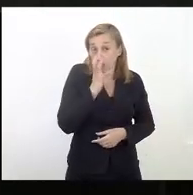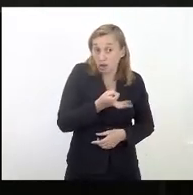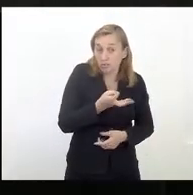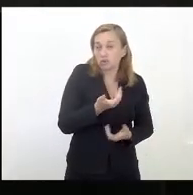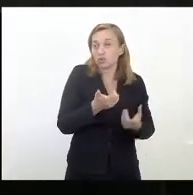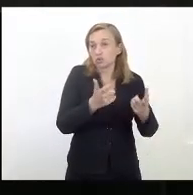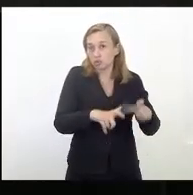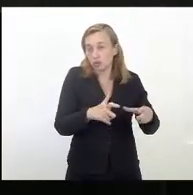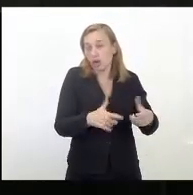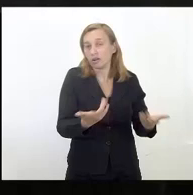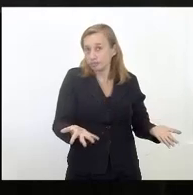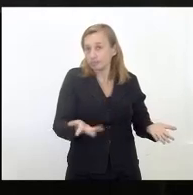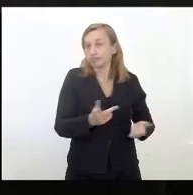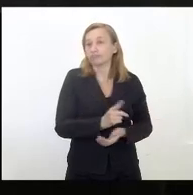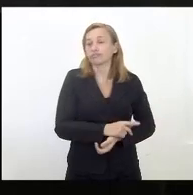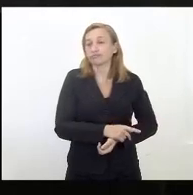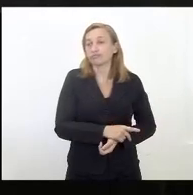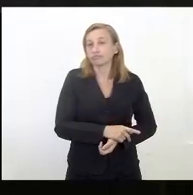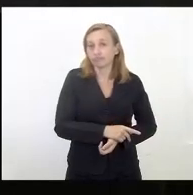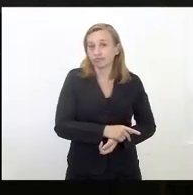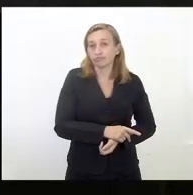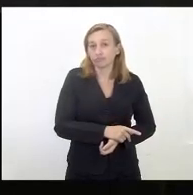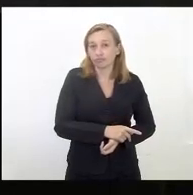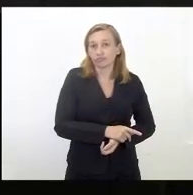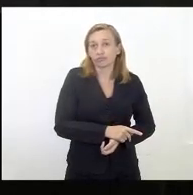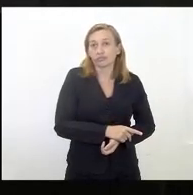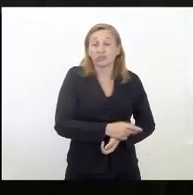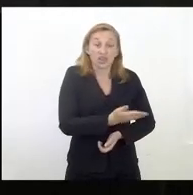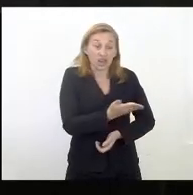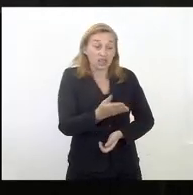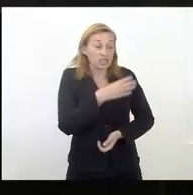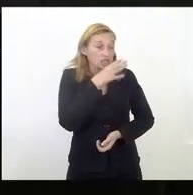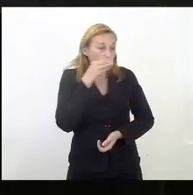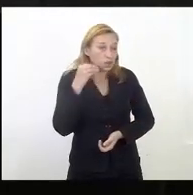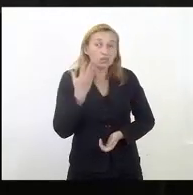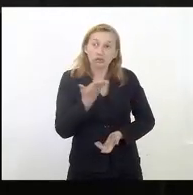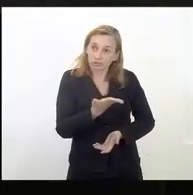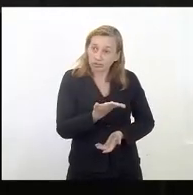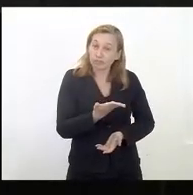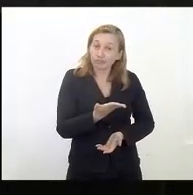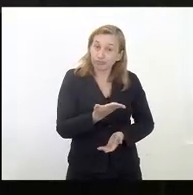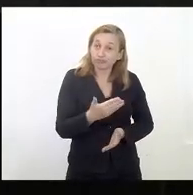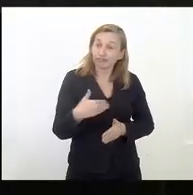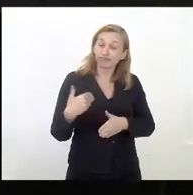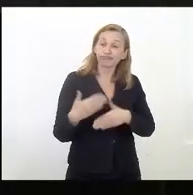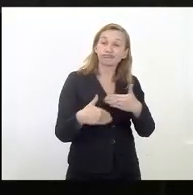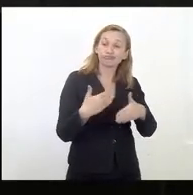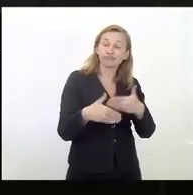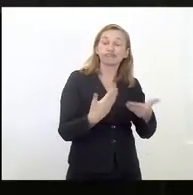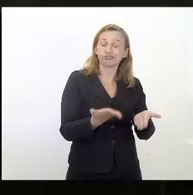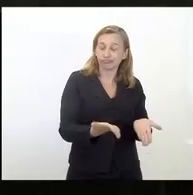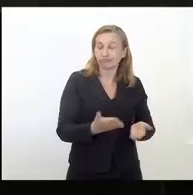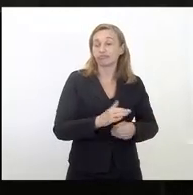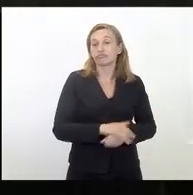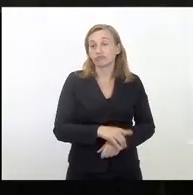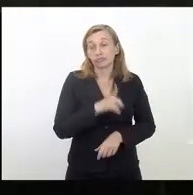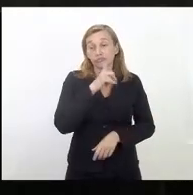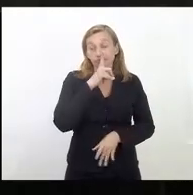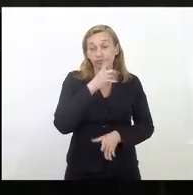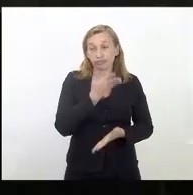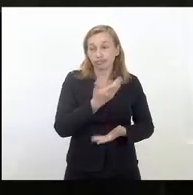é que pairam sobre essas adolescentes de trajetória já sinuosa